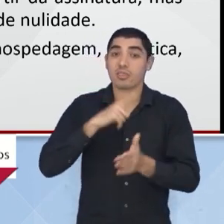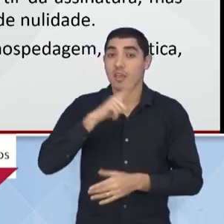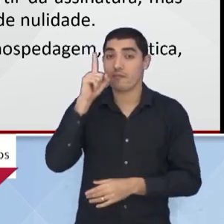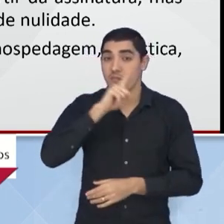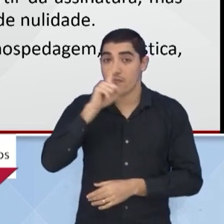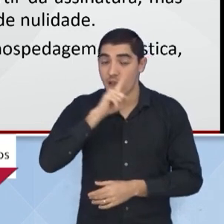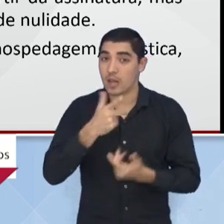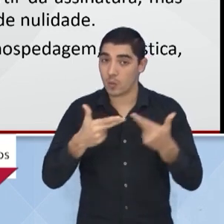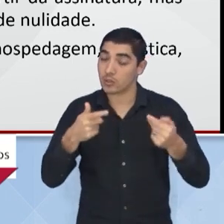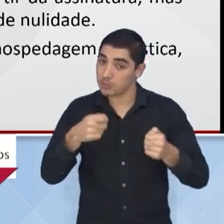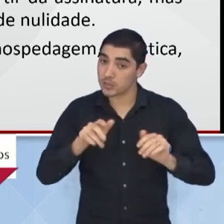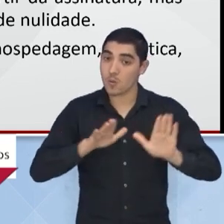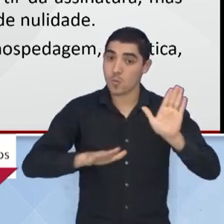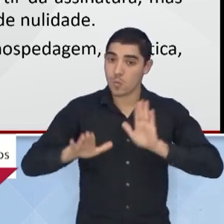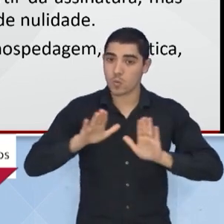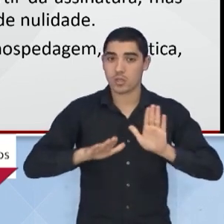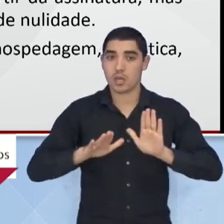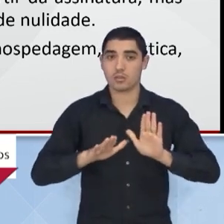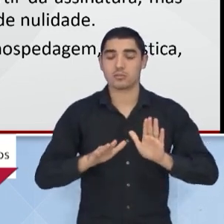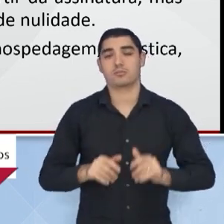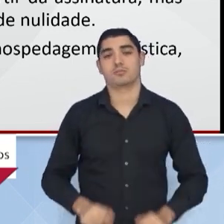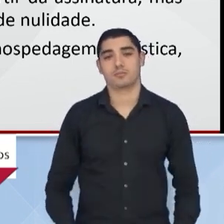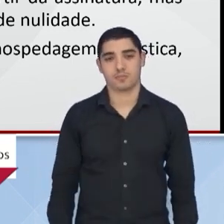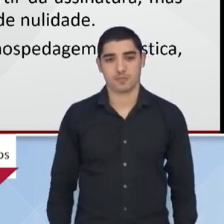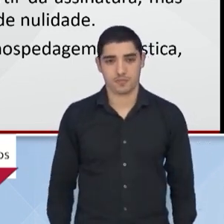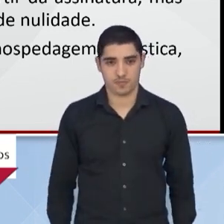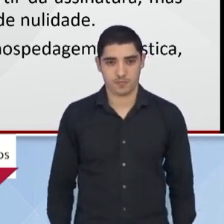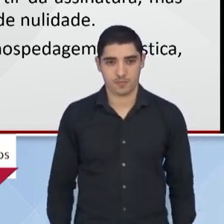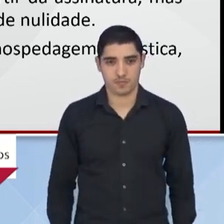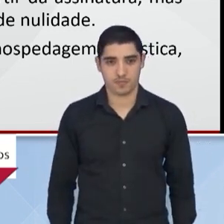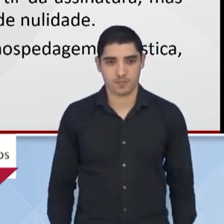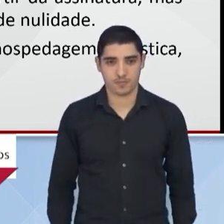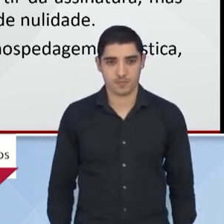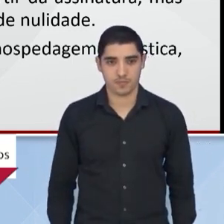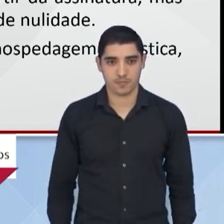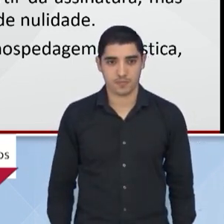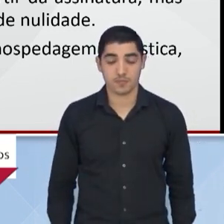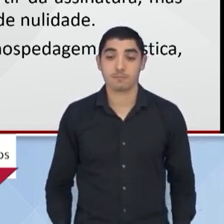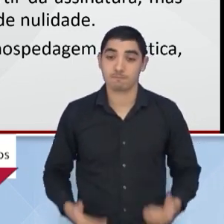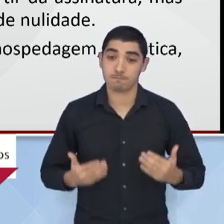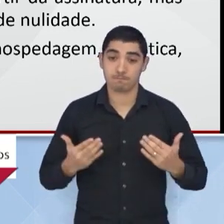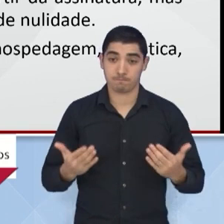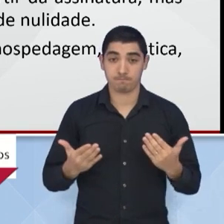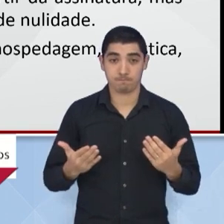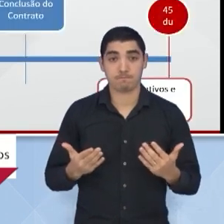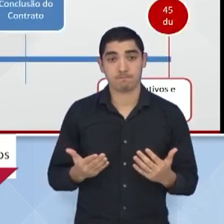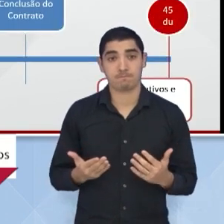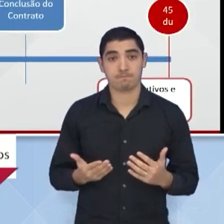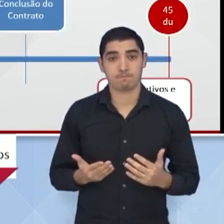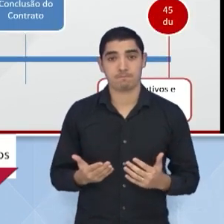nessa questão do enquadramento tá bem pessoal